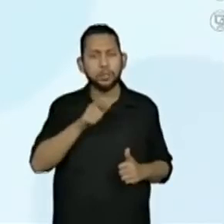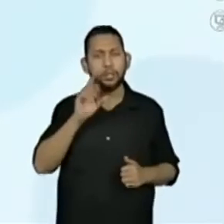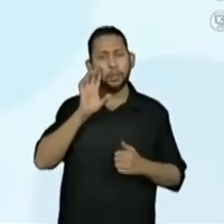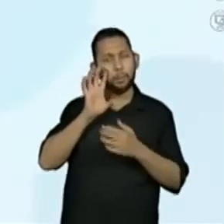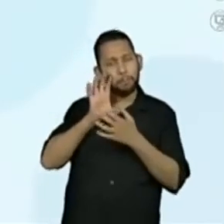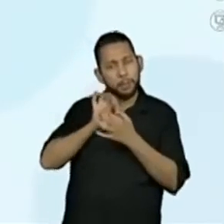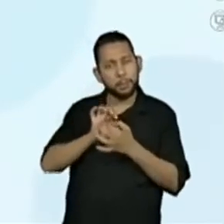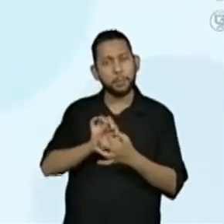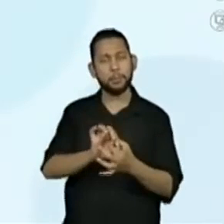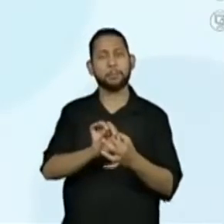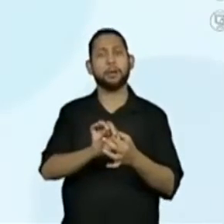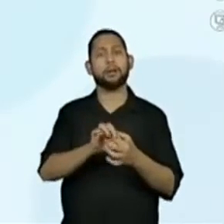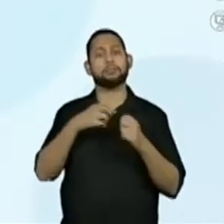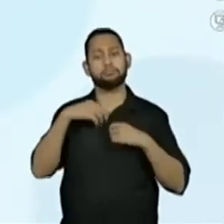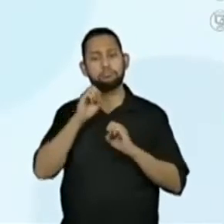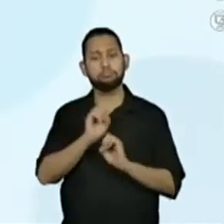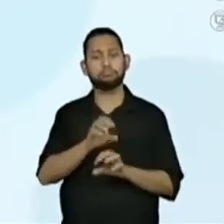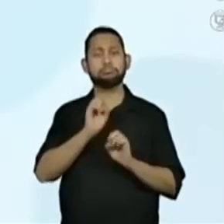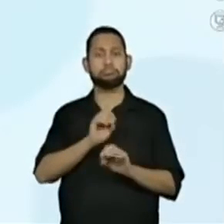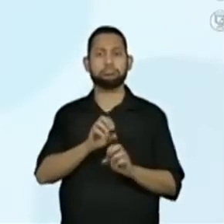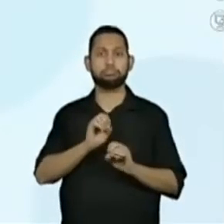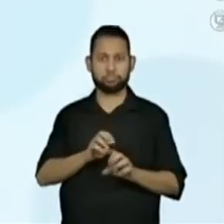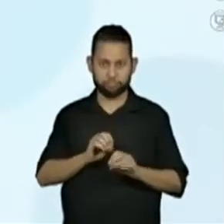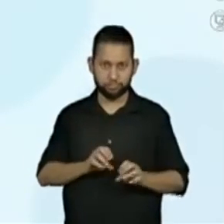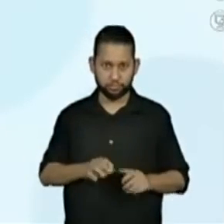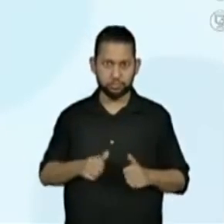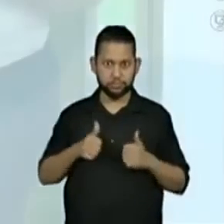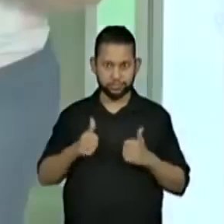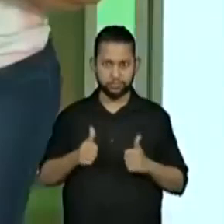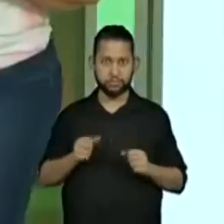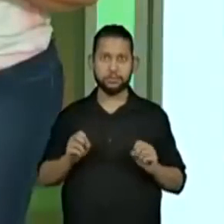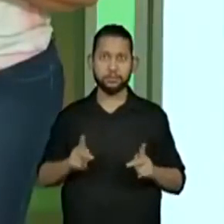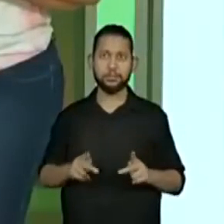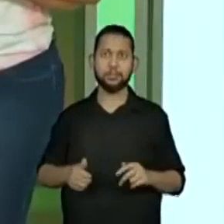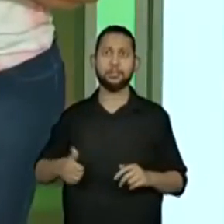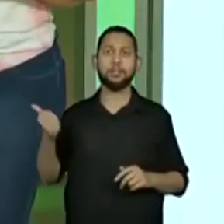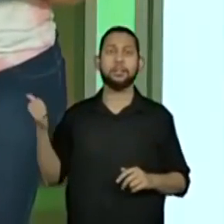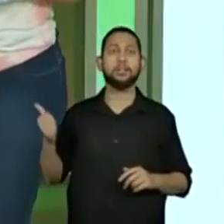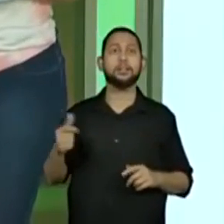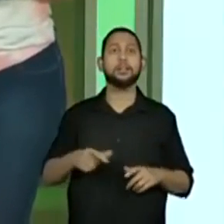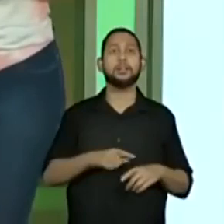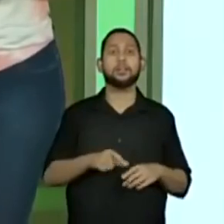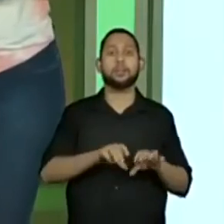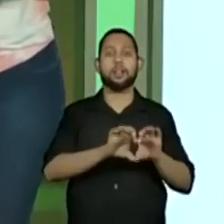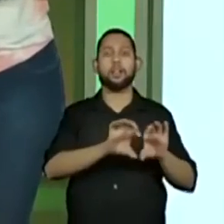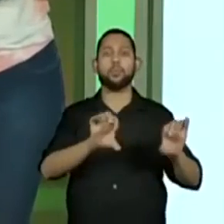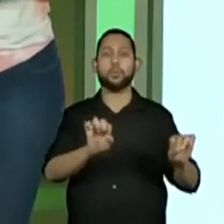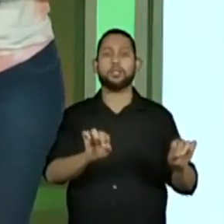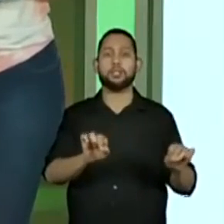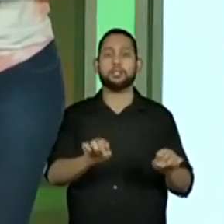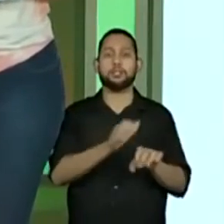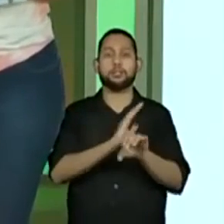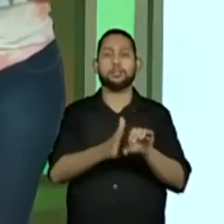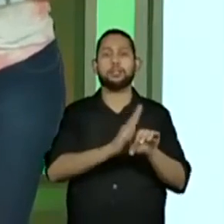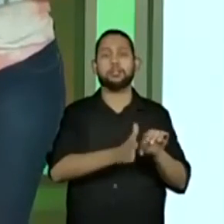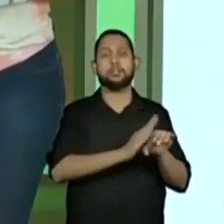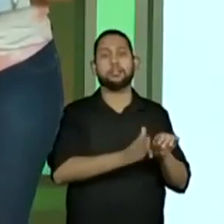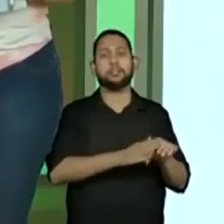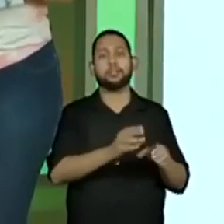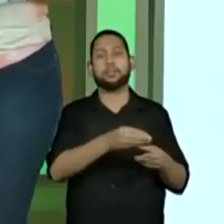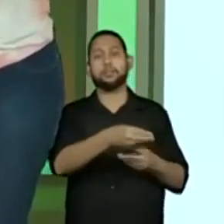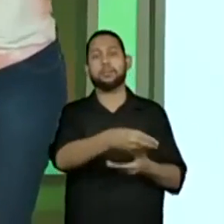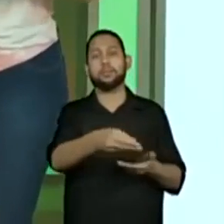junto com a professora esse problema aqui dos pacotes de linguiça calabresa